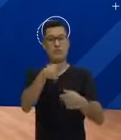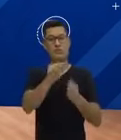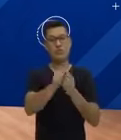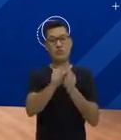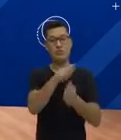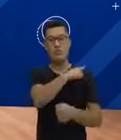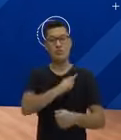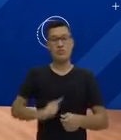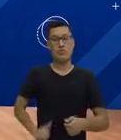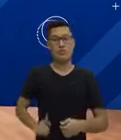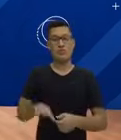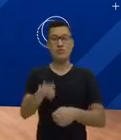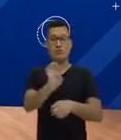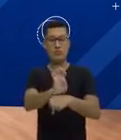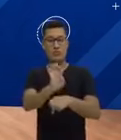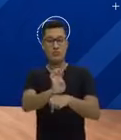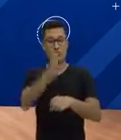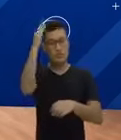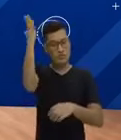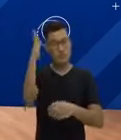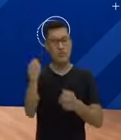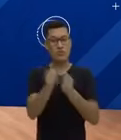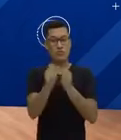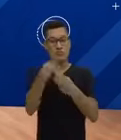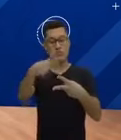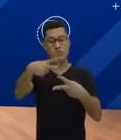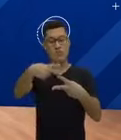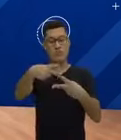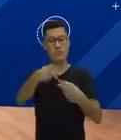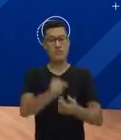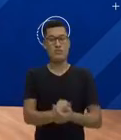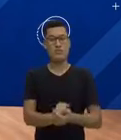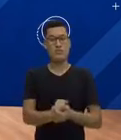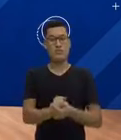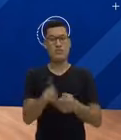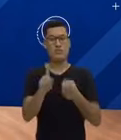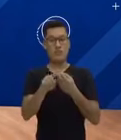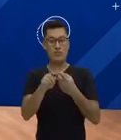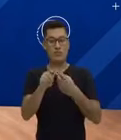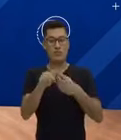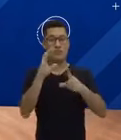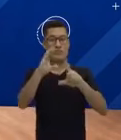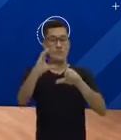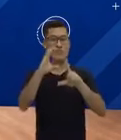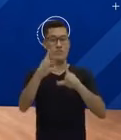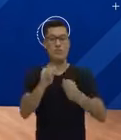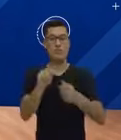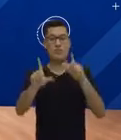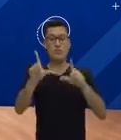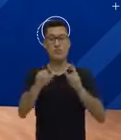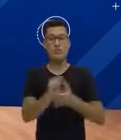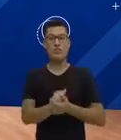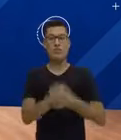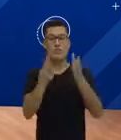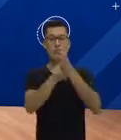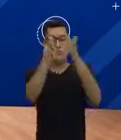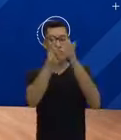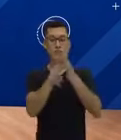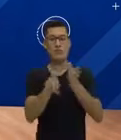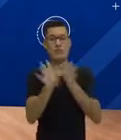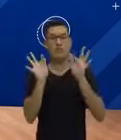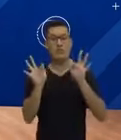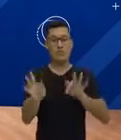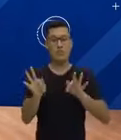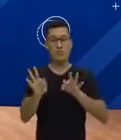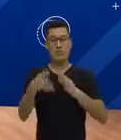Pará e a Secretaria de Educação em parceria com a Rede Cultura de Comunicação. Esse projeto tem a finalidade de